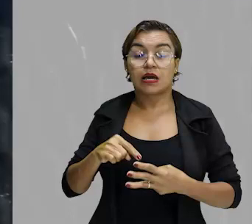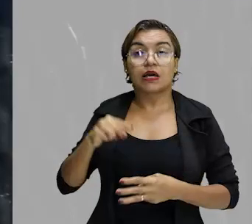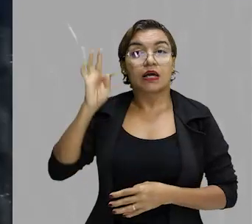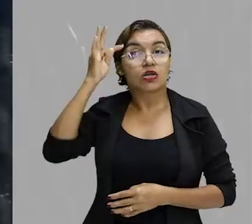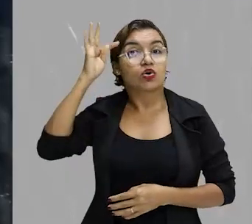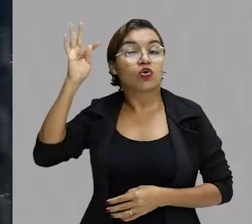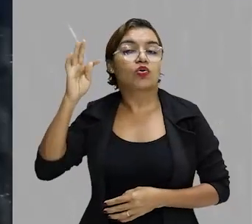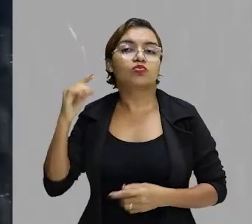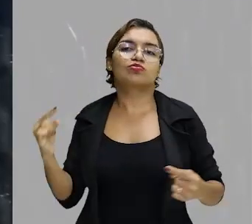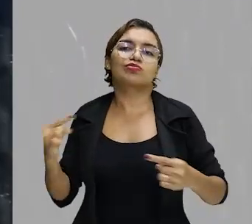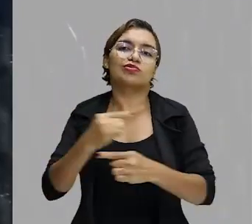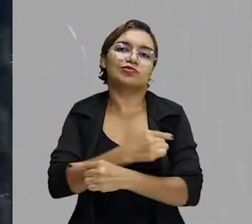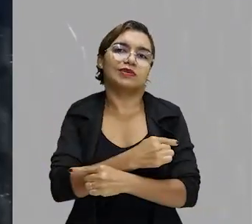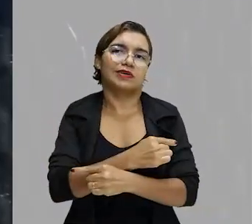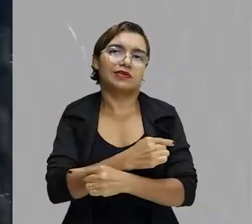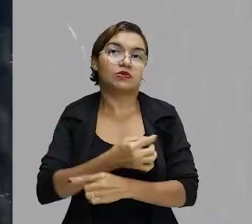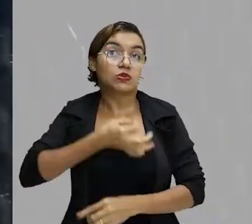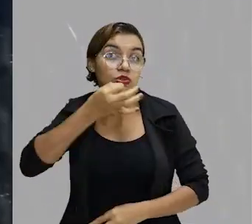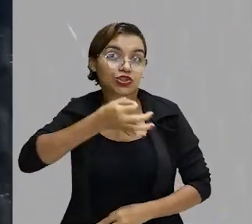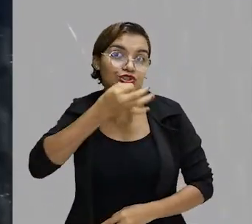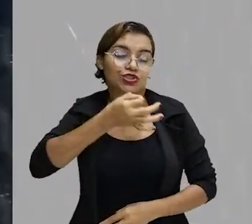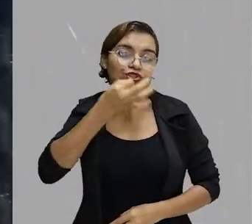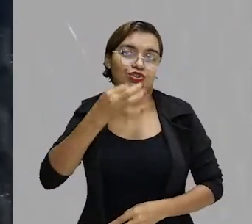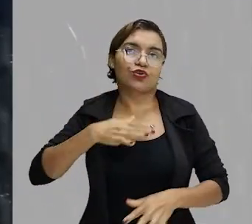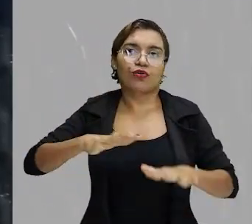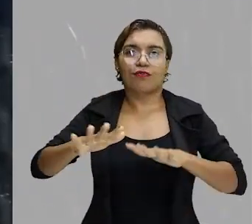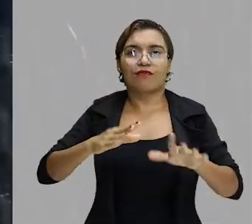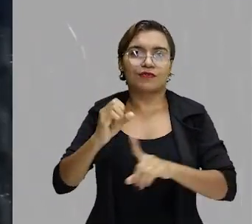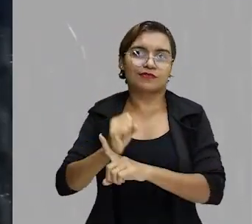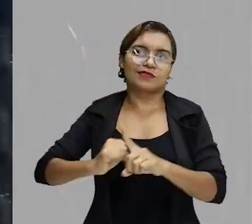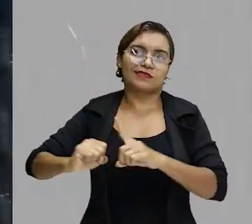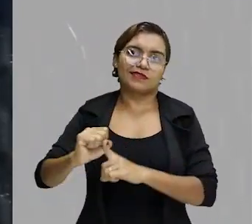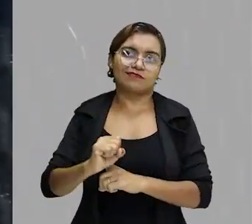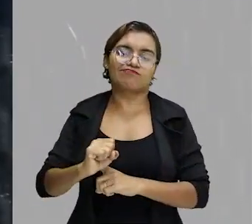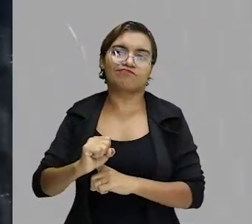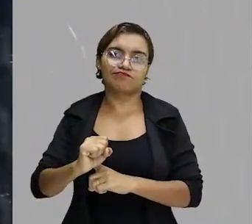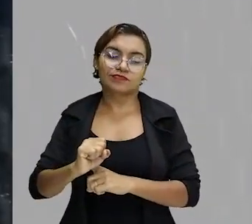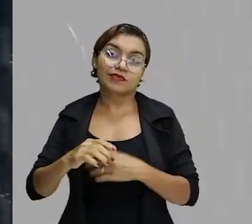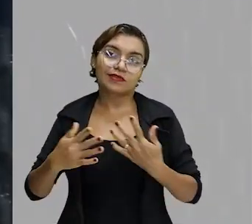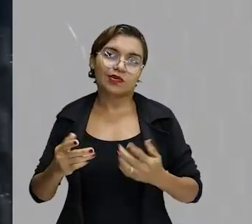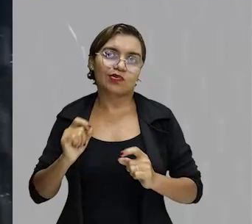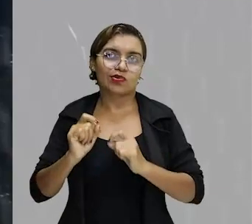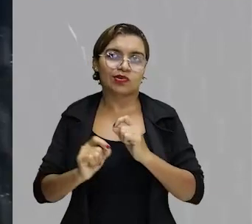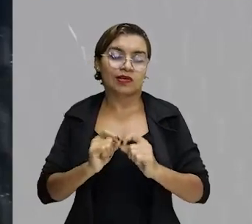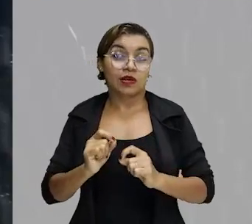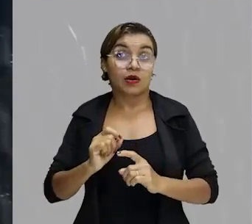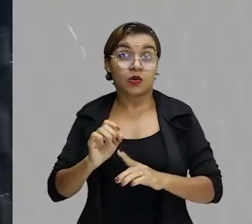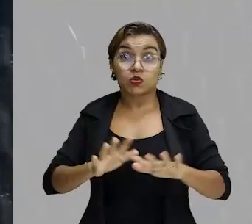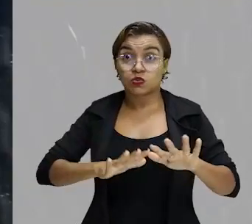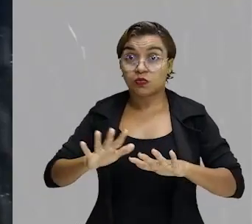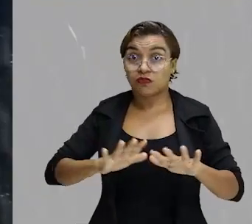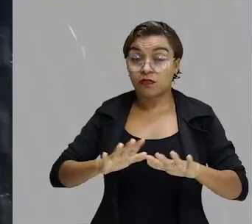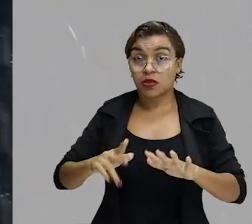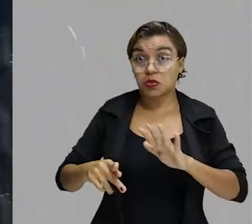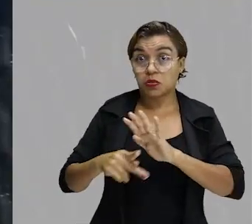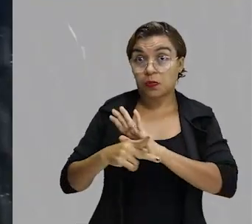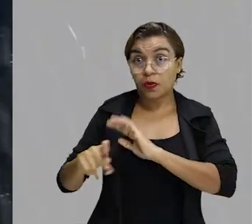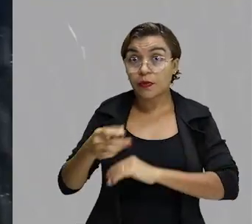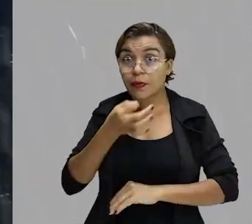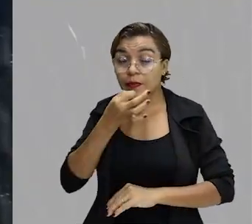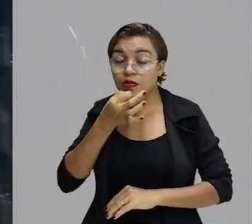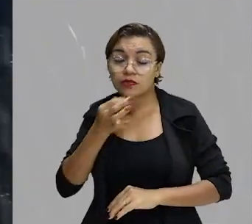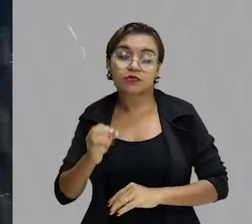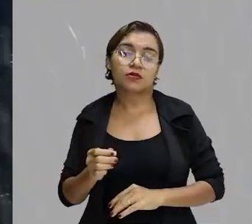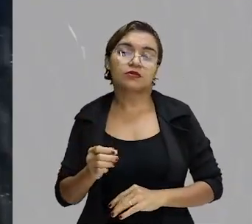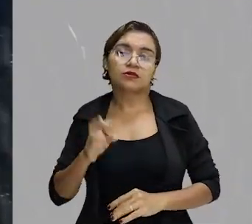teóricos contrários, críticos aos movimentos sociais. Por esse aspecto dos movimentos, na visão deles,